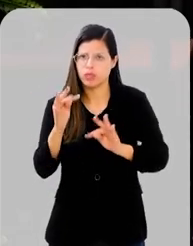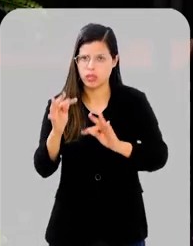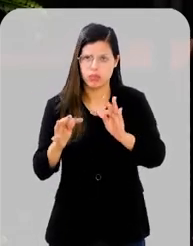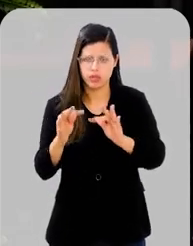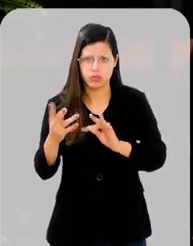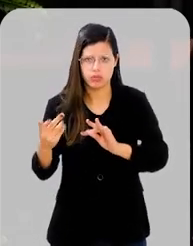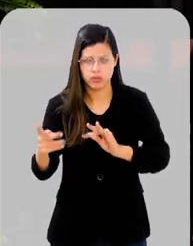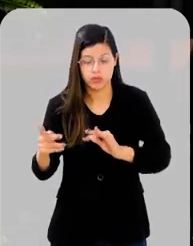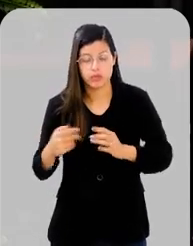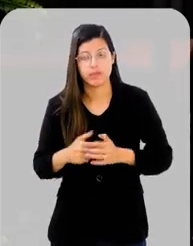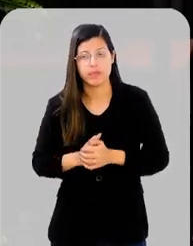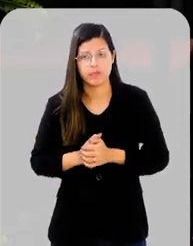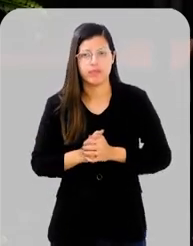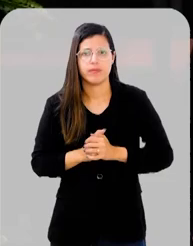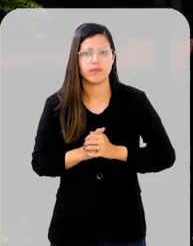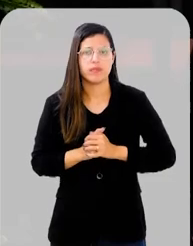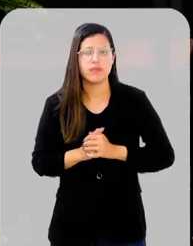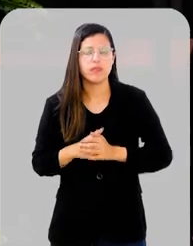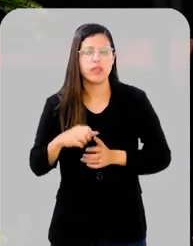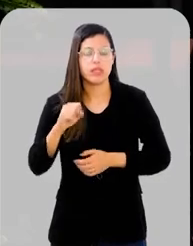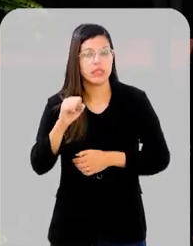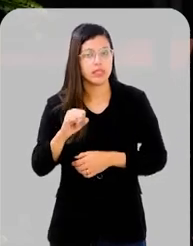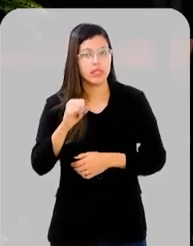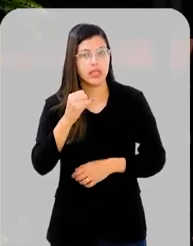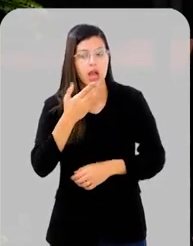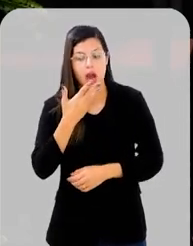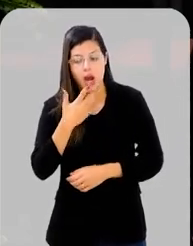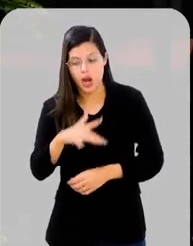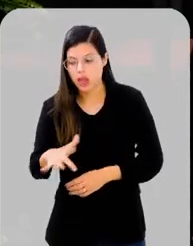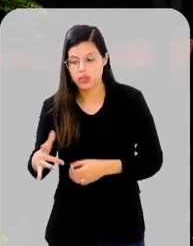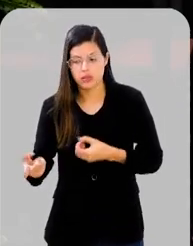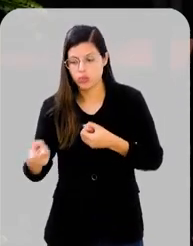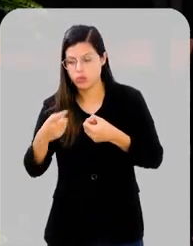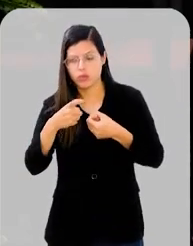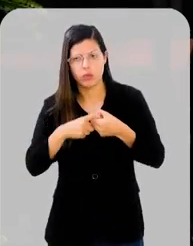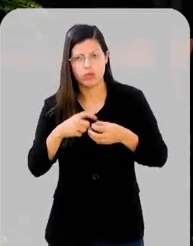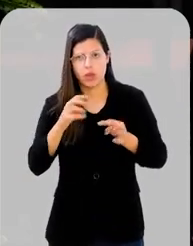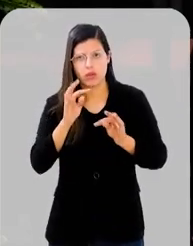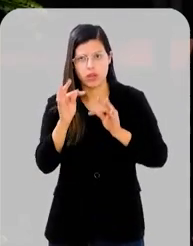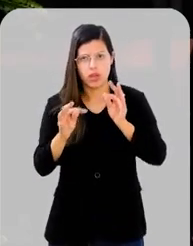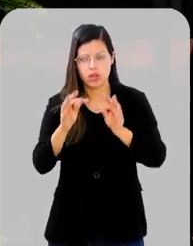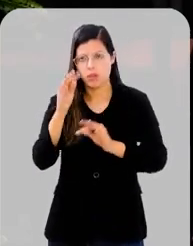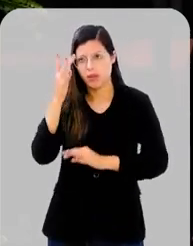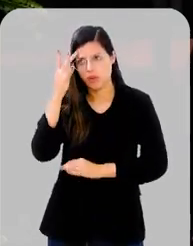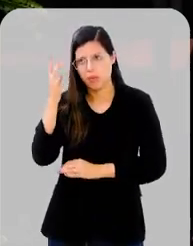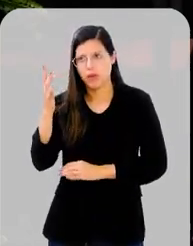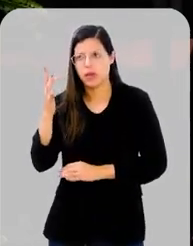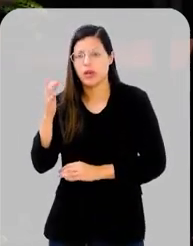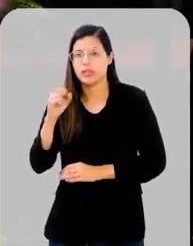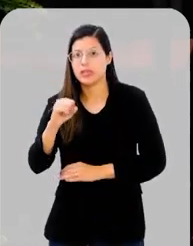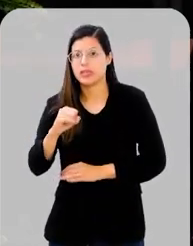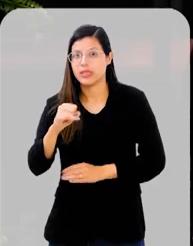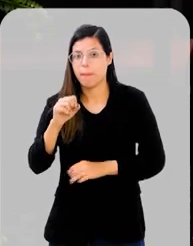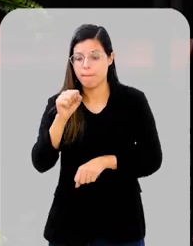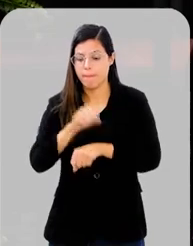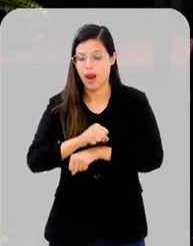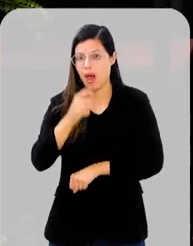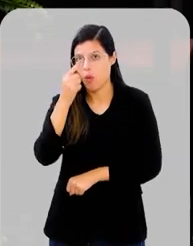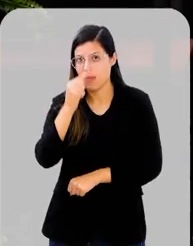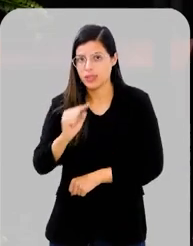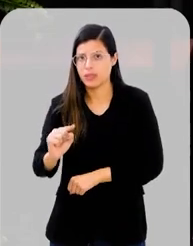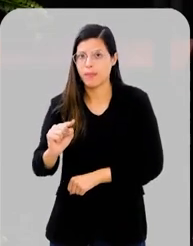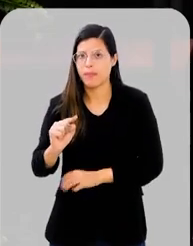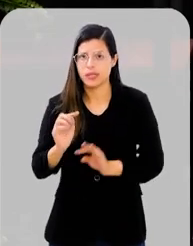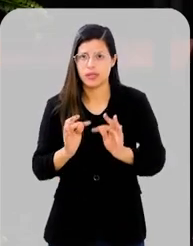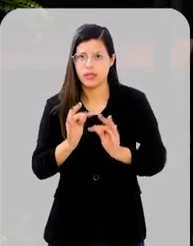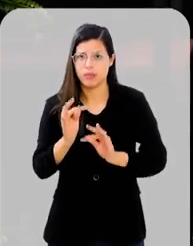dela se você parar se essa criança não voltar ao tratamento amanhã ela ficar uma semana sem o tratamento ela vai parar